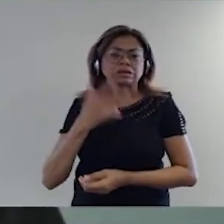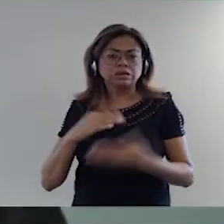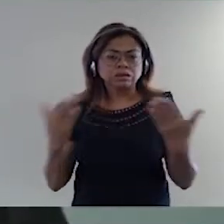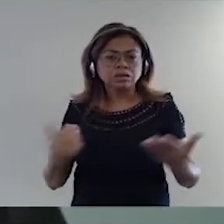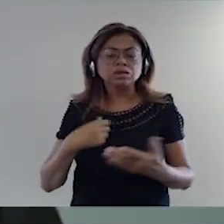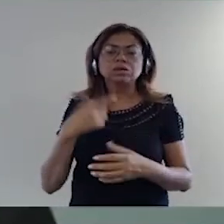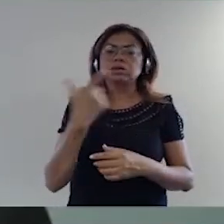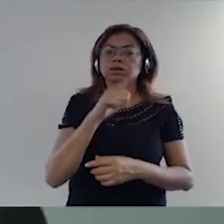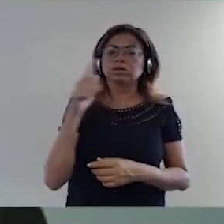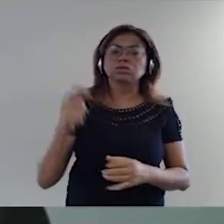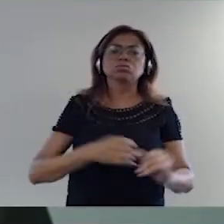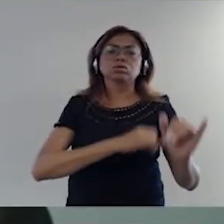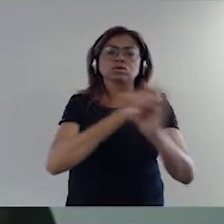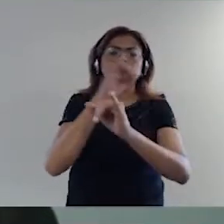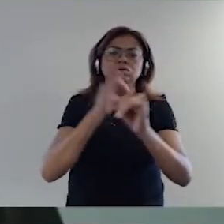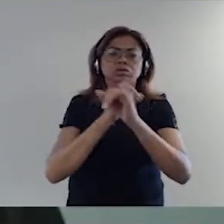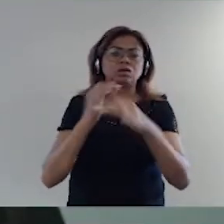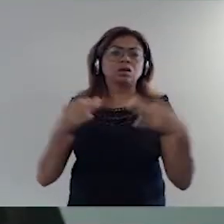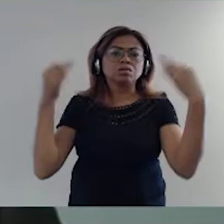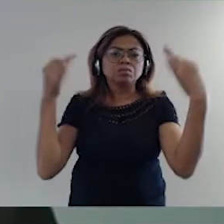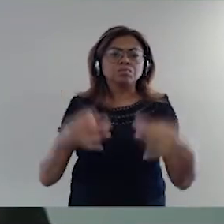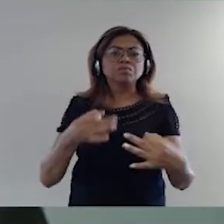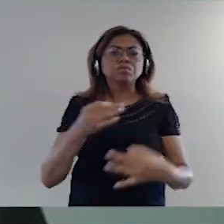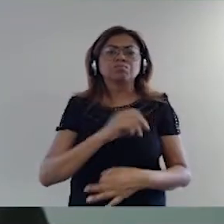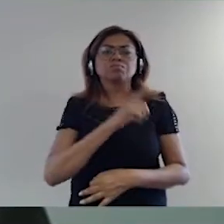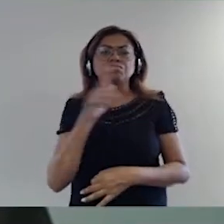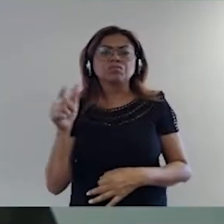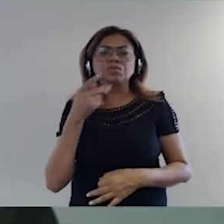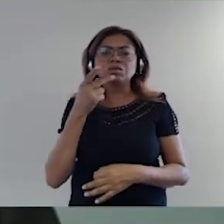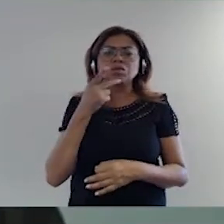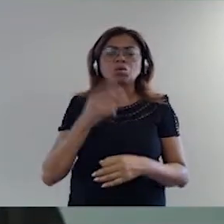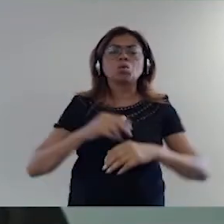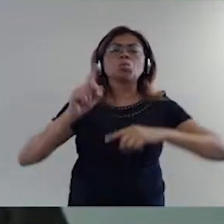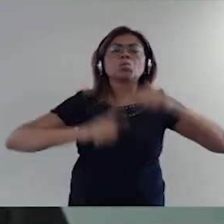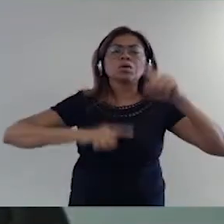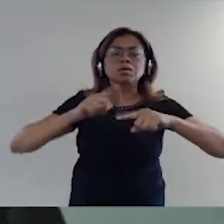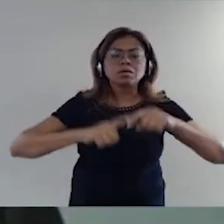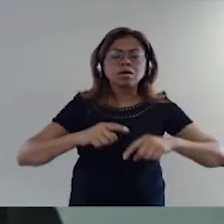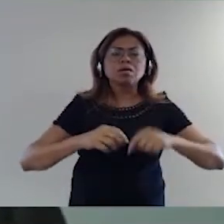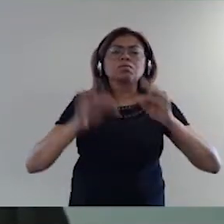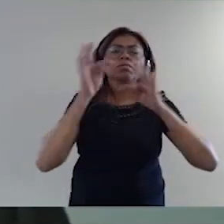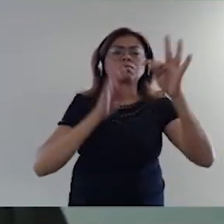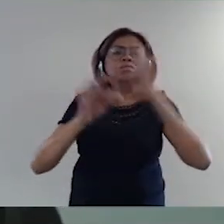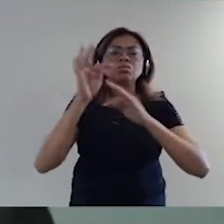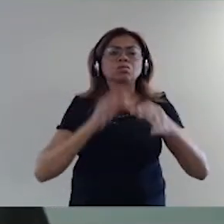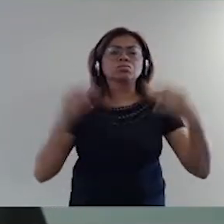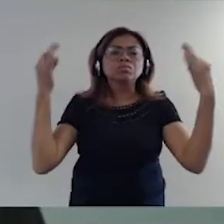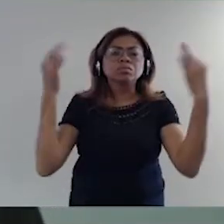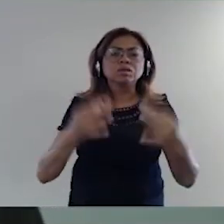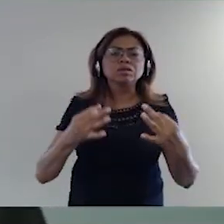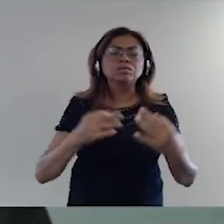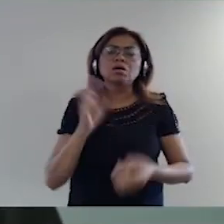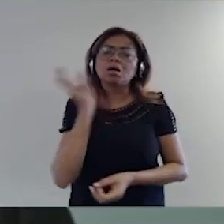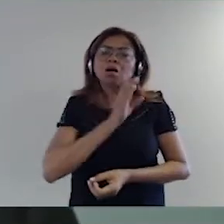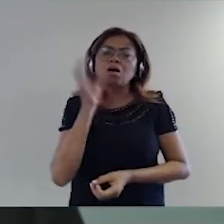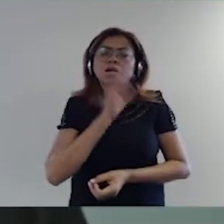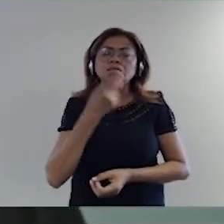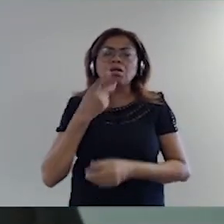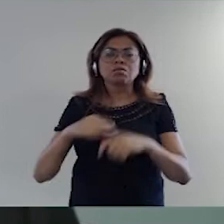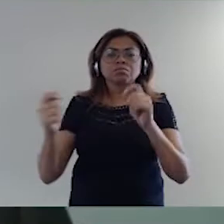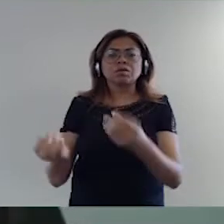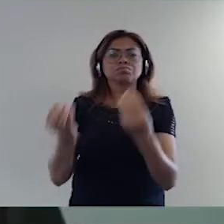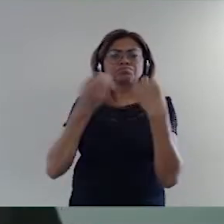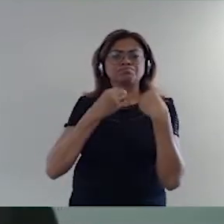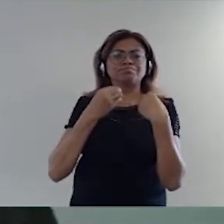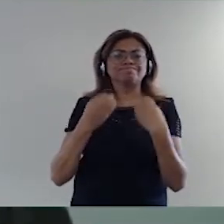têm um computador, um material tecnológico adequado e que, de repente, ele foi jogado neste